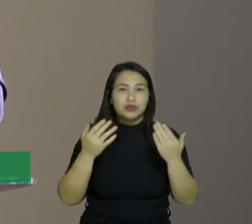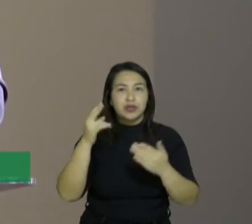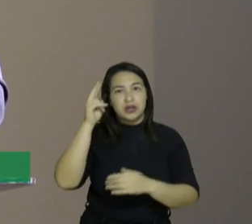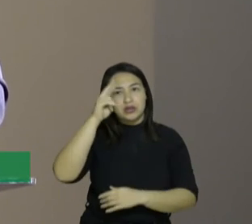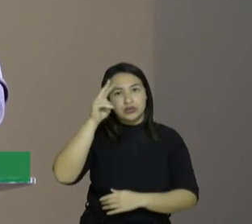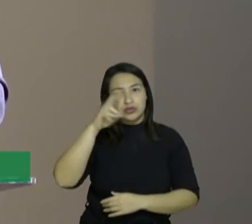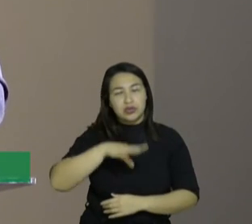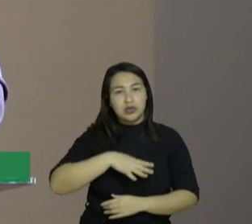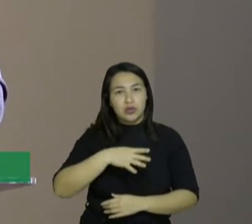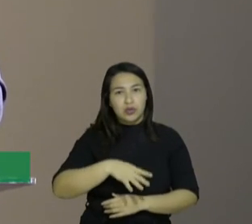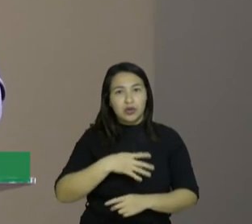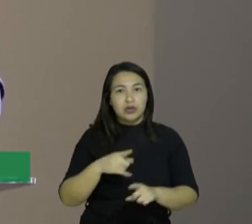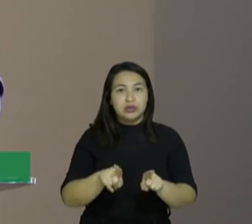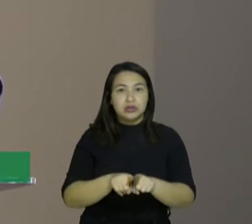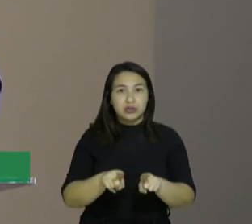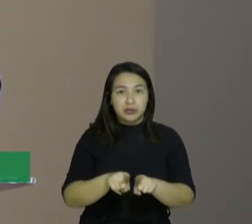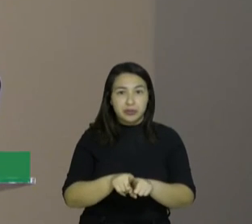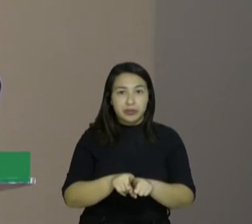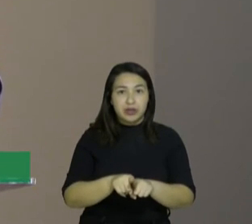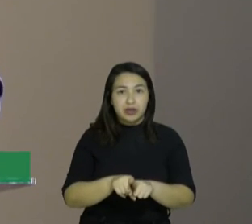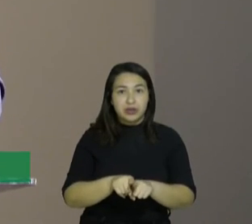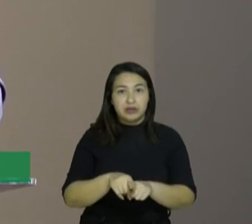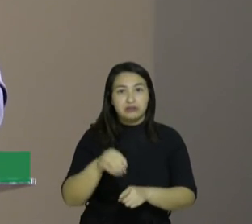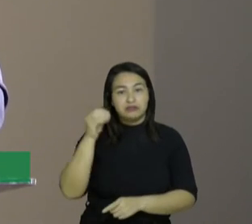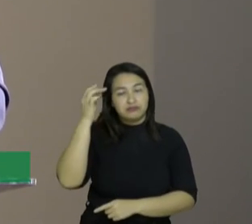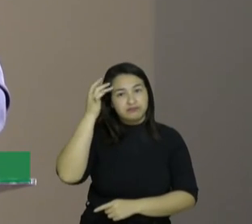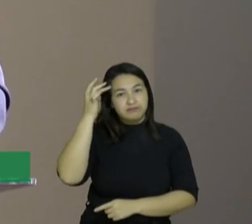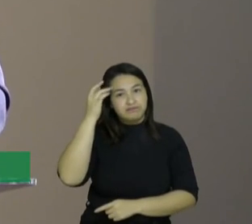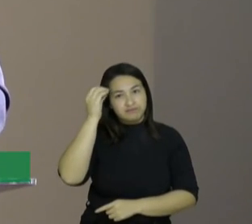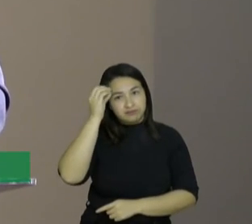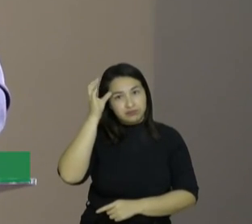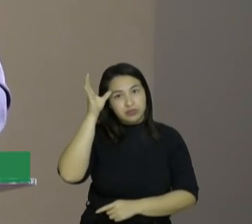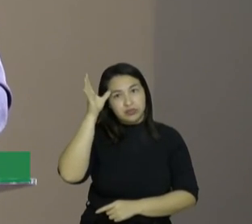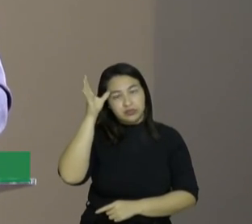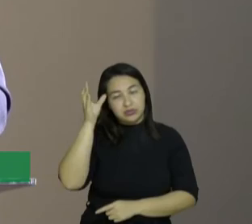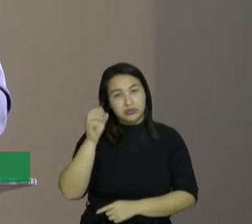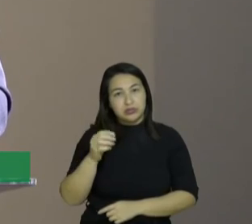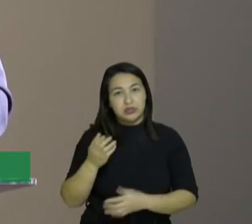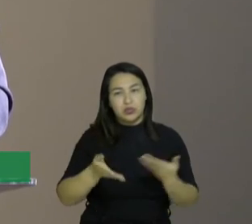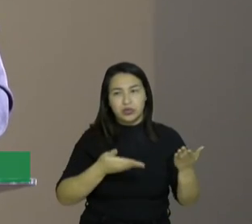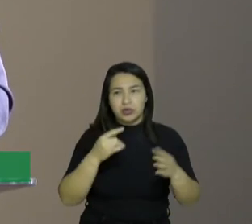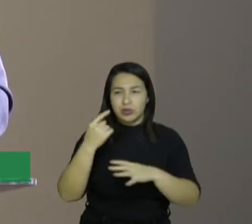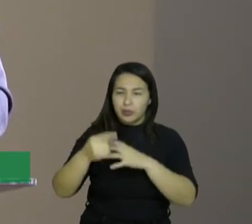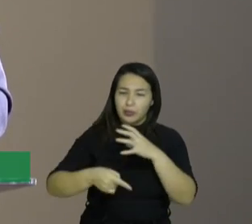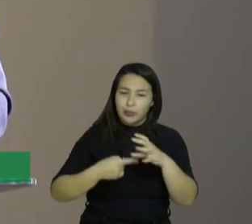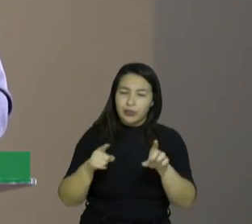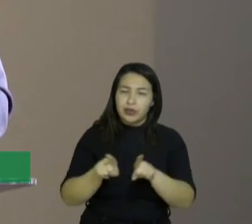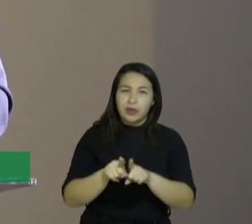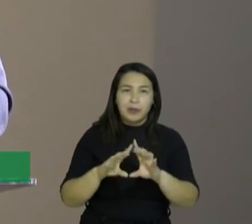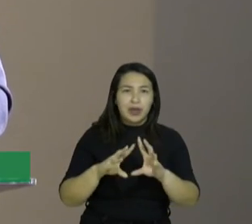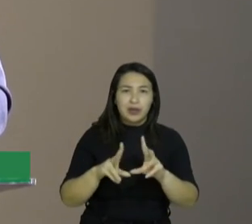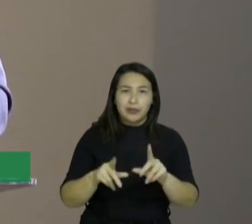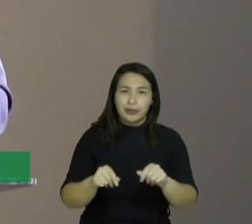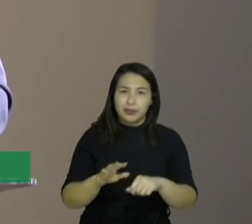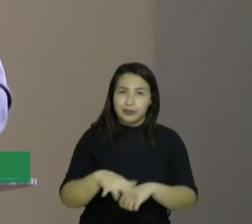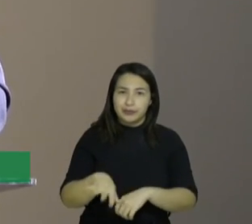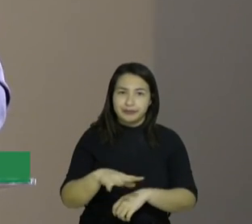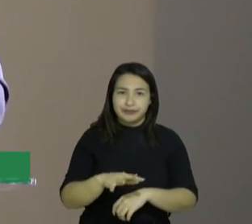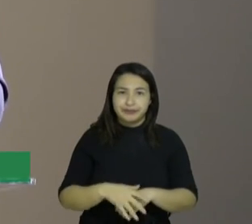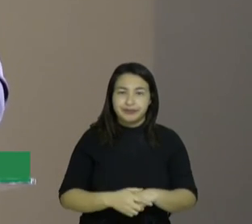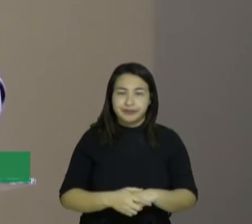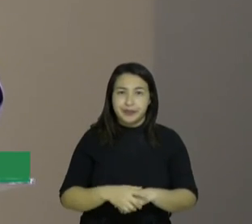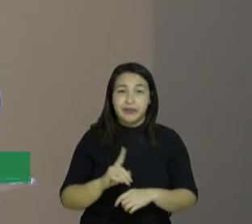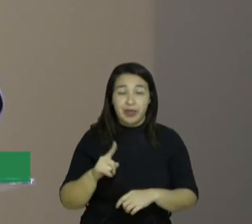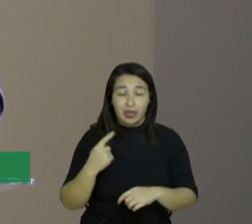e de Sabedoria pelo nosso planeta e por tudo o que ele sustenta Este é o momento e o nosso desafio e